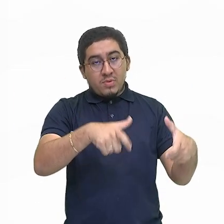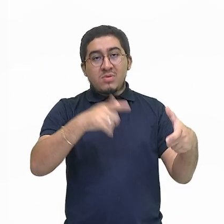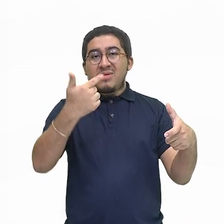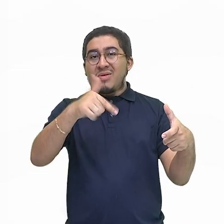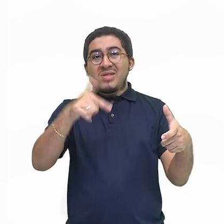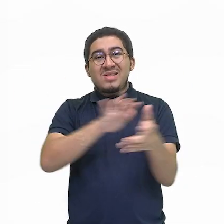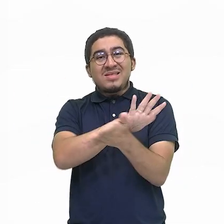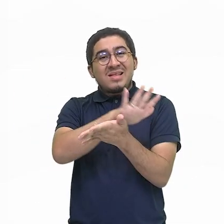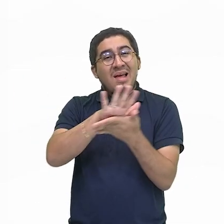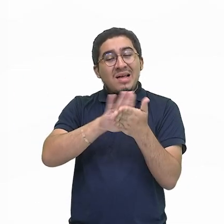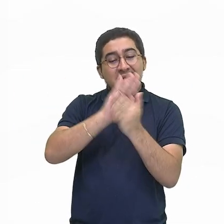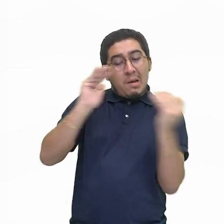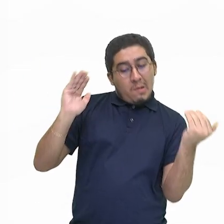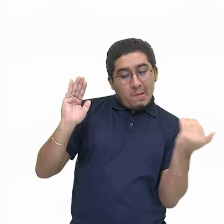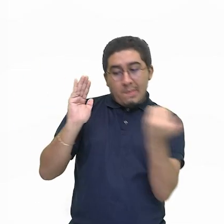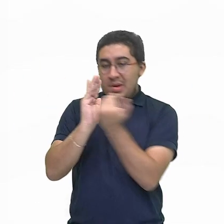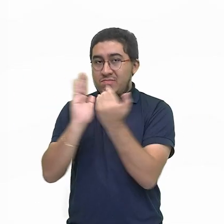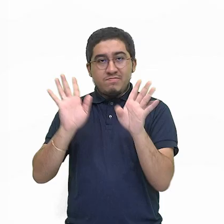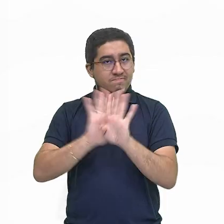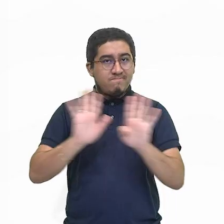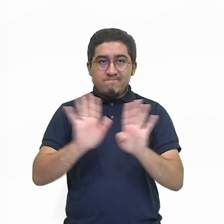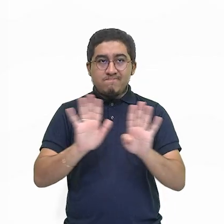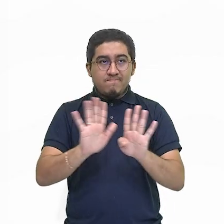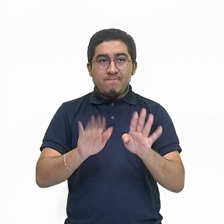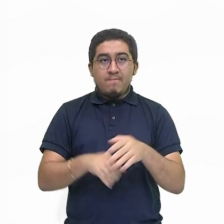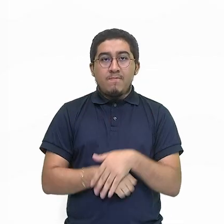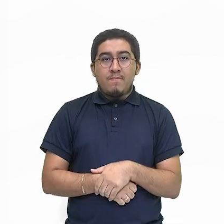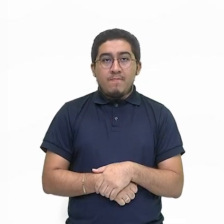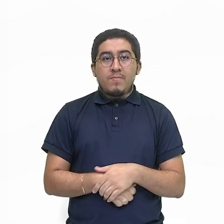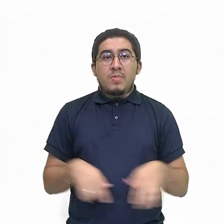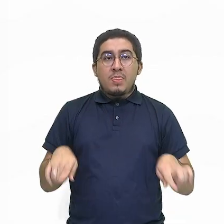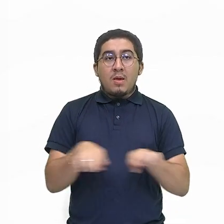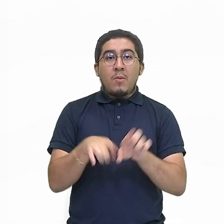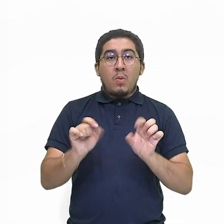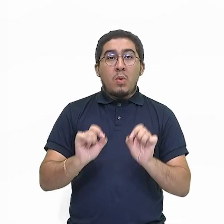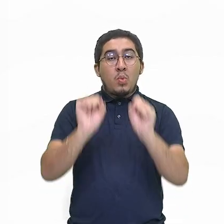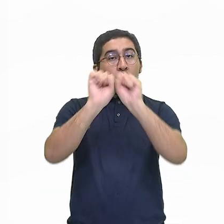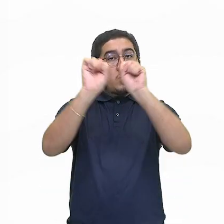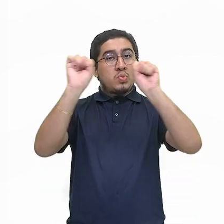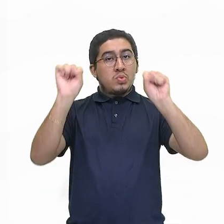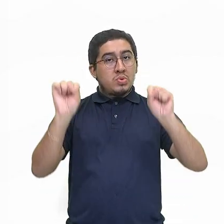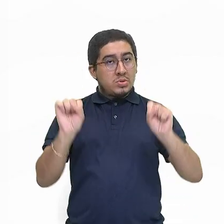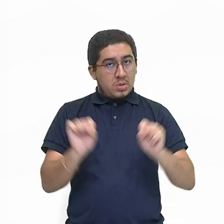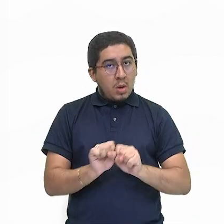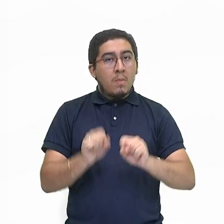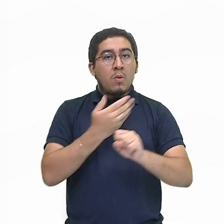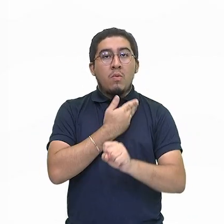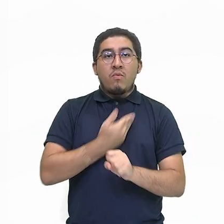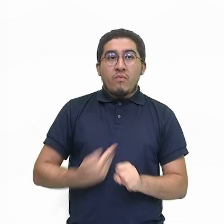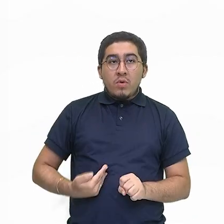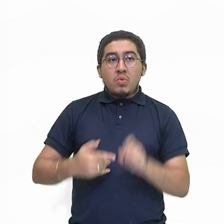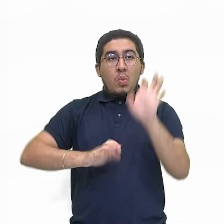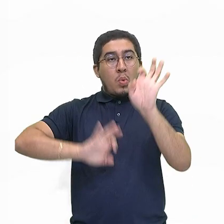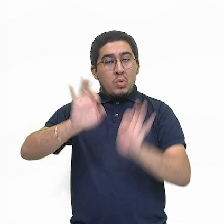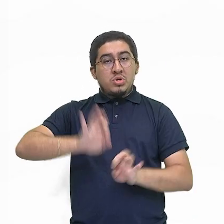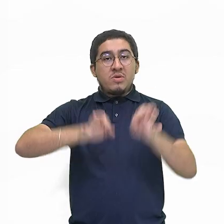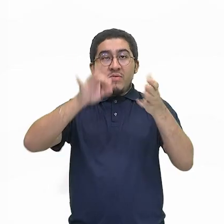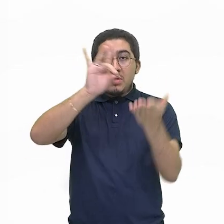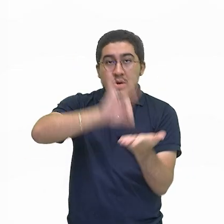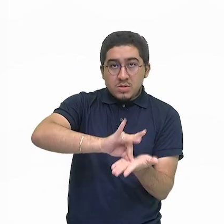tem interferência externa. E é assim que os sistemas de governo vão se organizar,